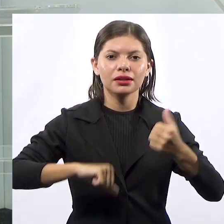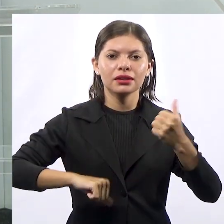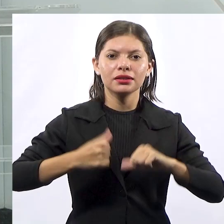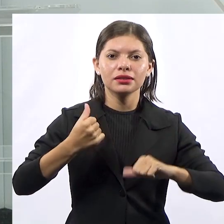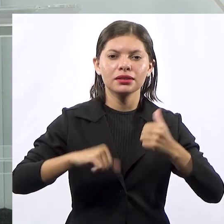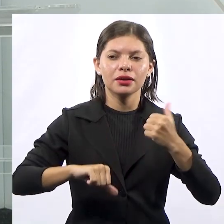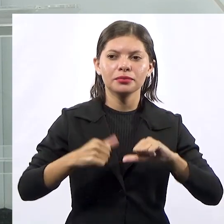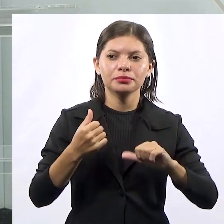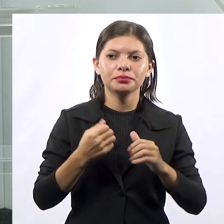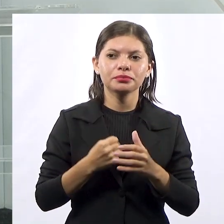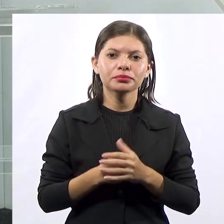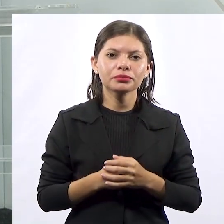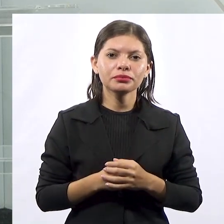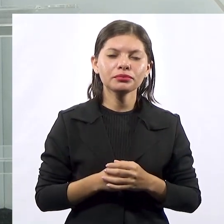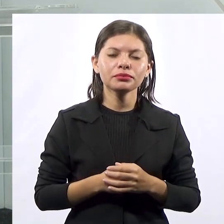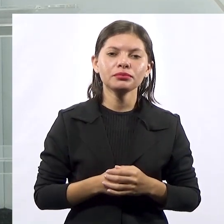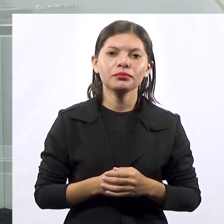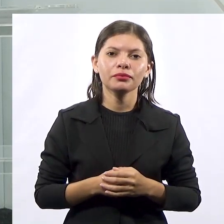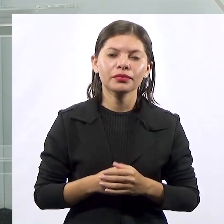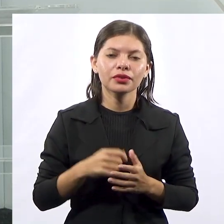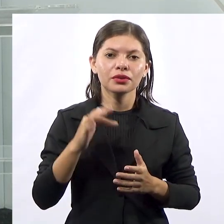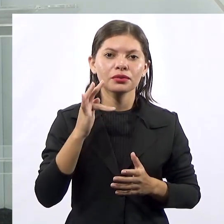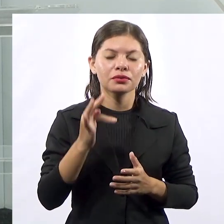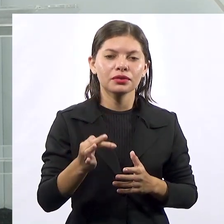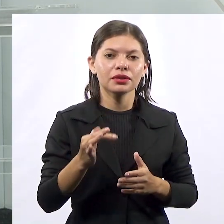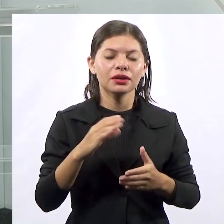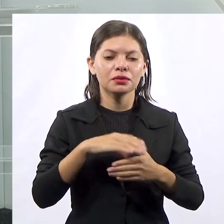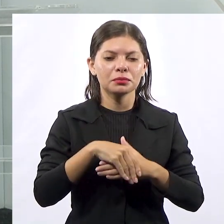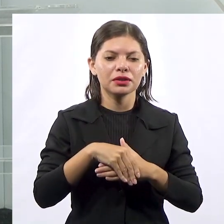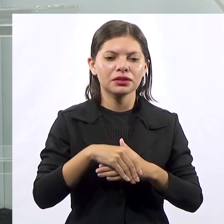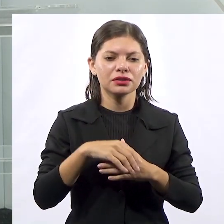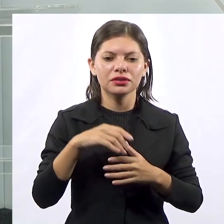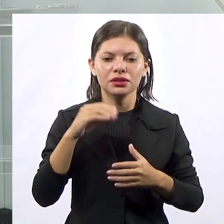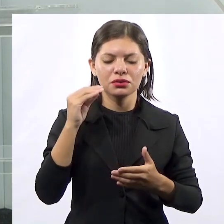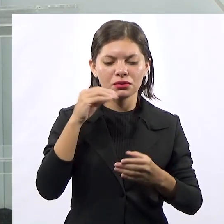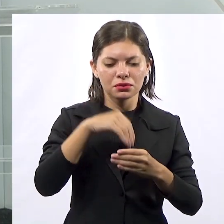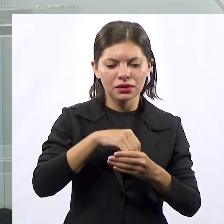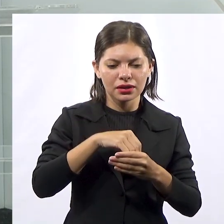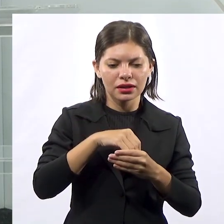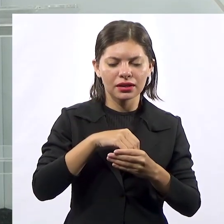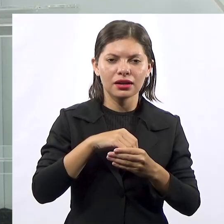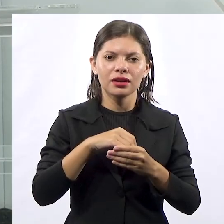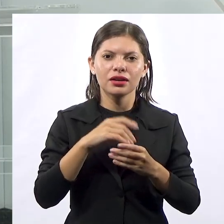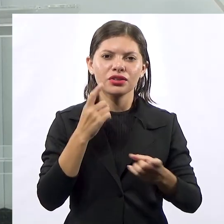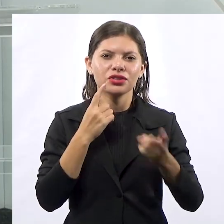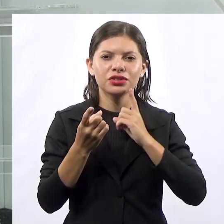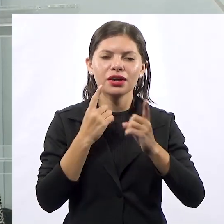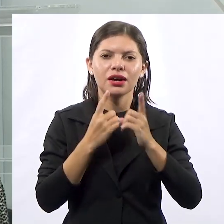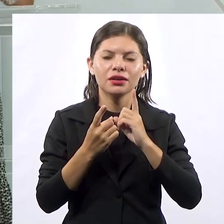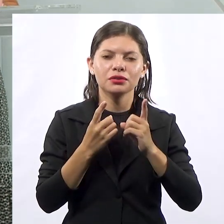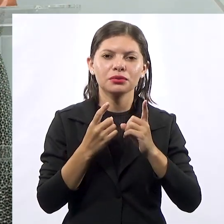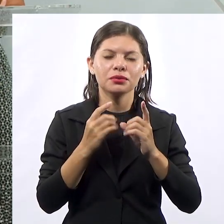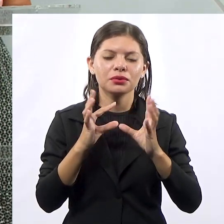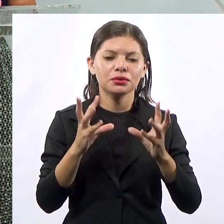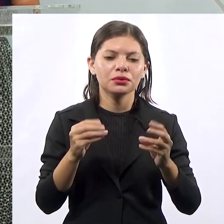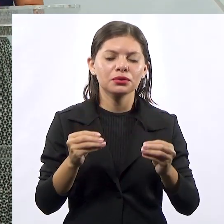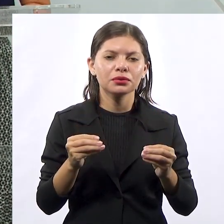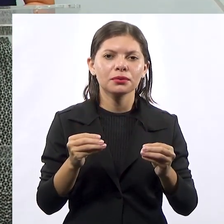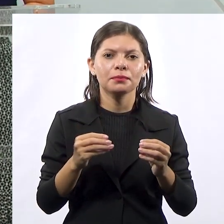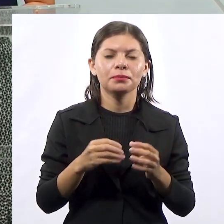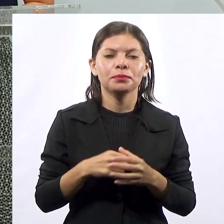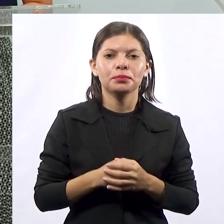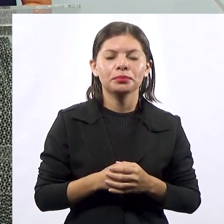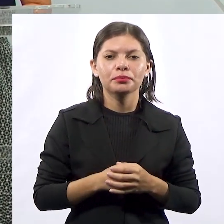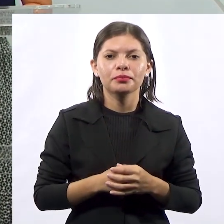para analisar. Mas se você quiser lá no final, no apêndice, colocar todo o diálogo feito, você pode fazer lá